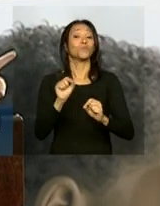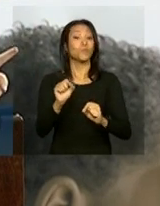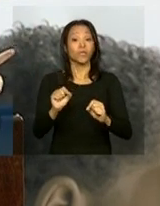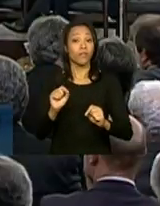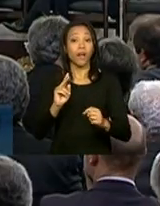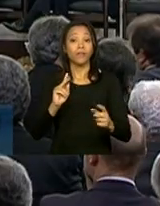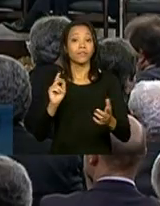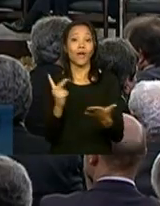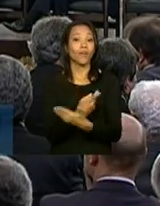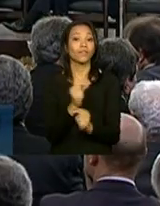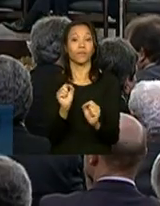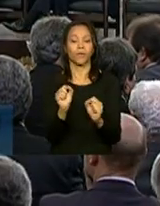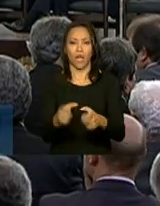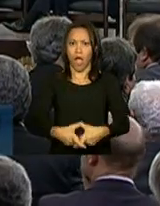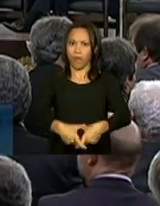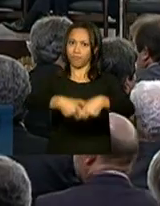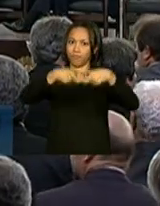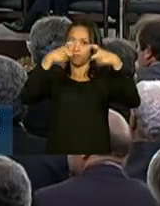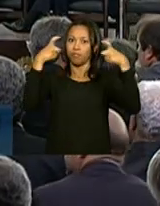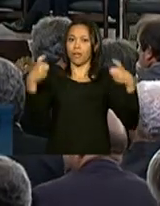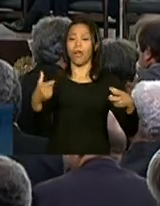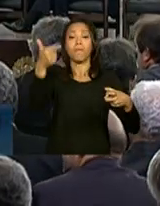atendimento